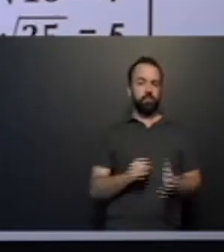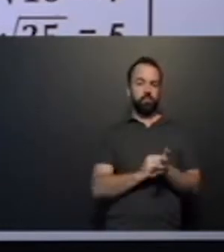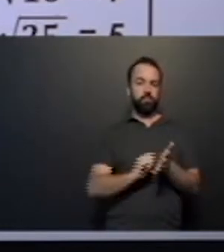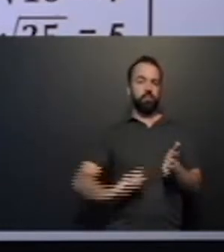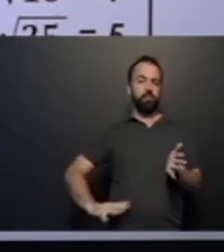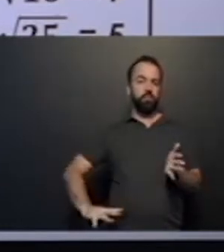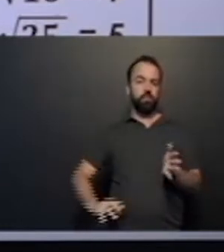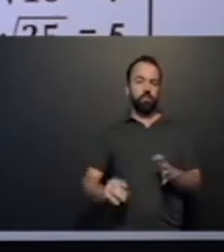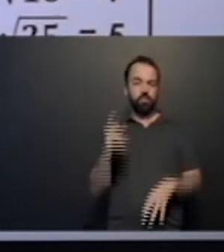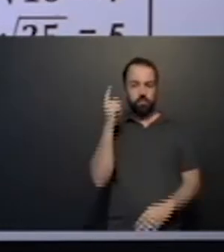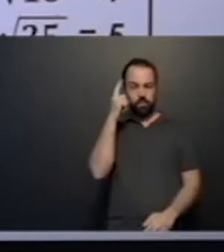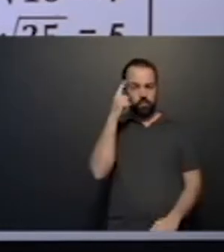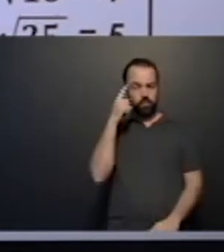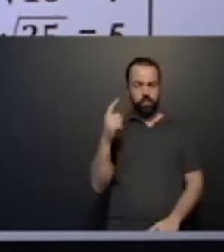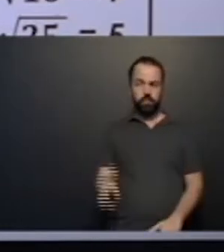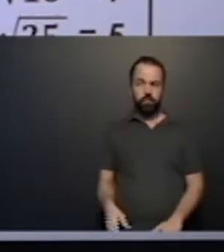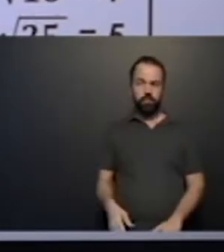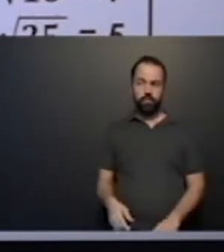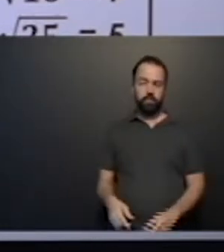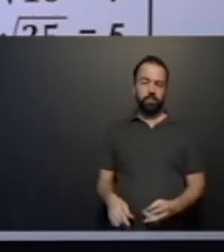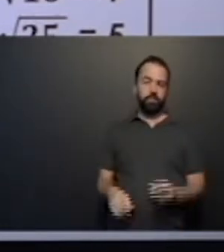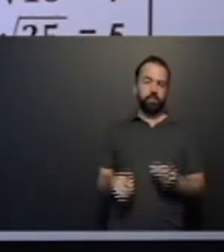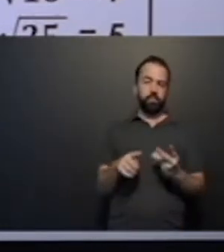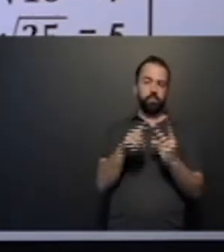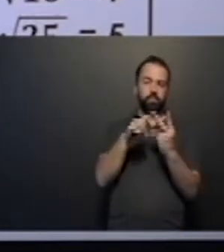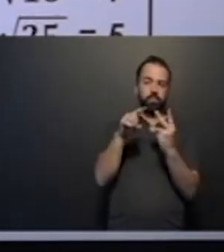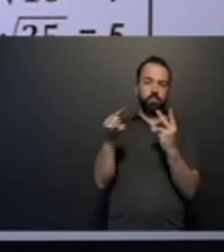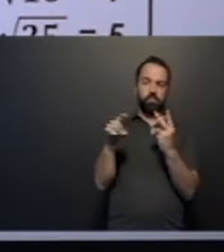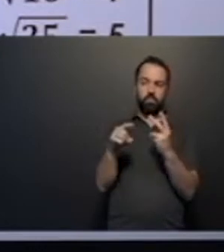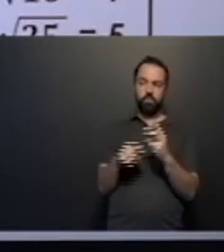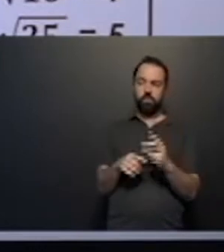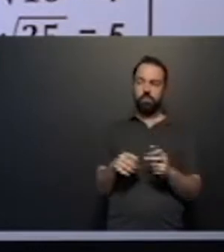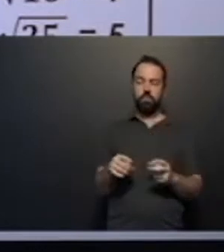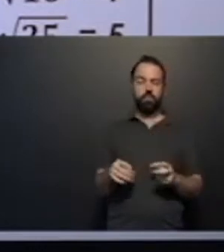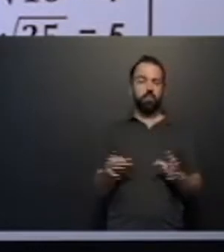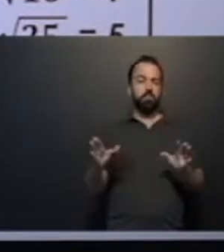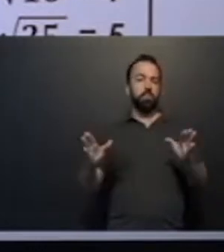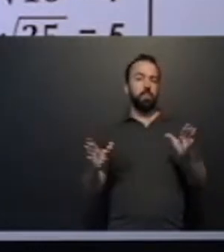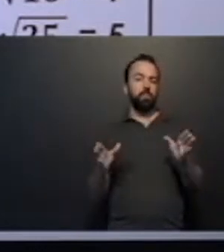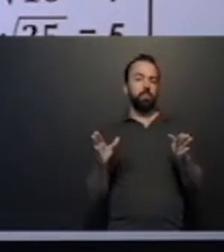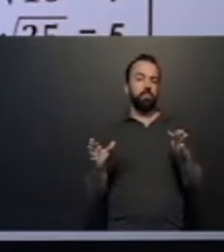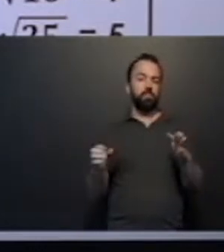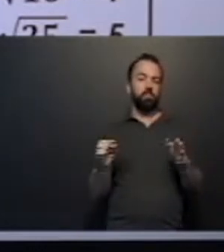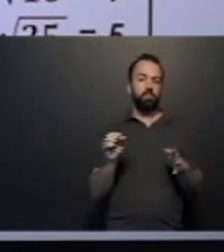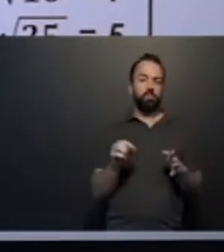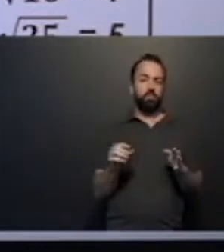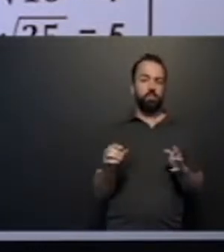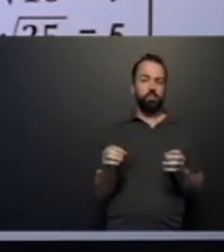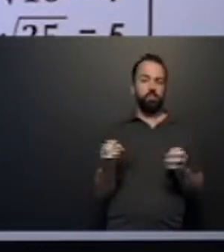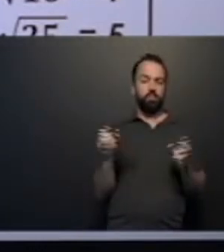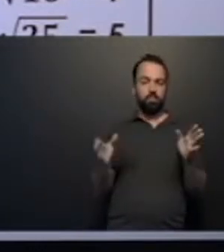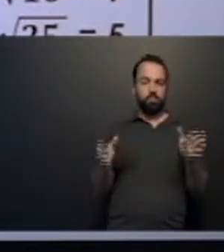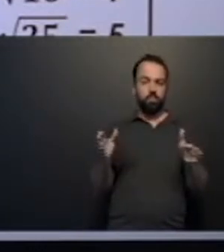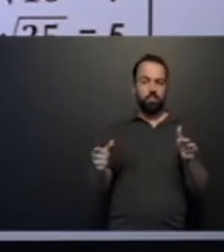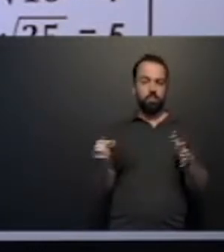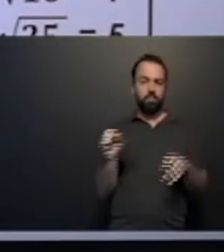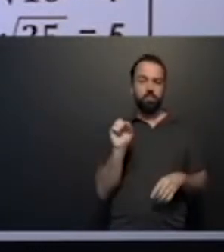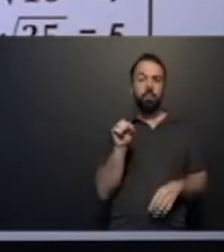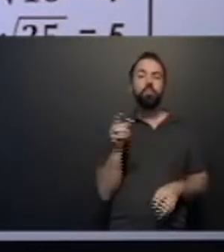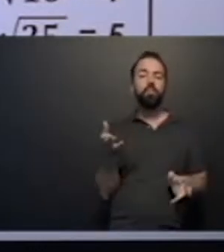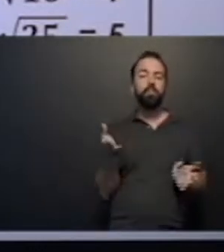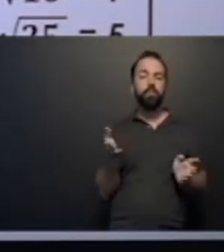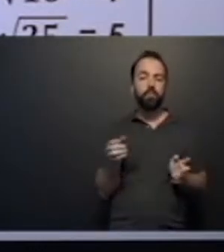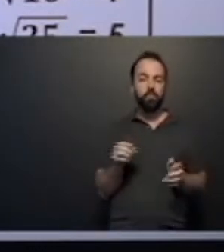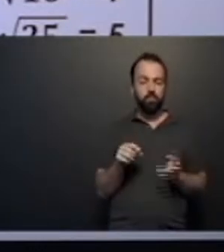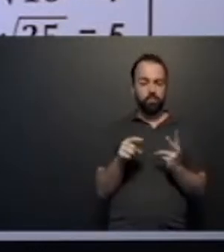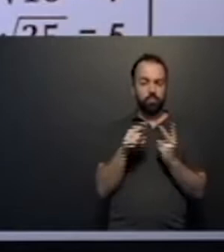para pensarmos também é em que intervalo se situam os números irracionais abaixo a